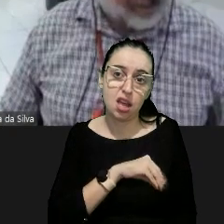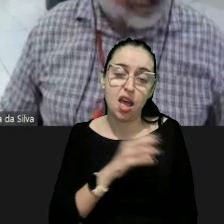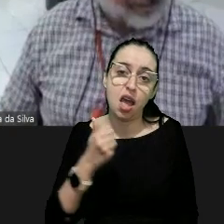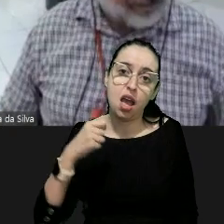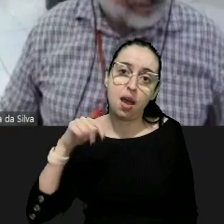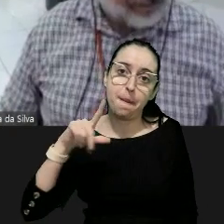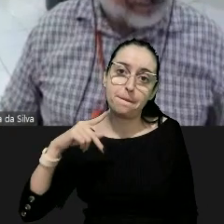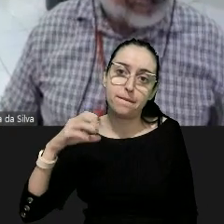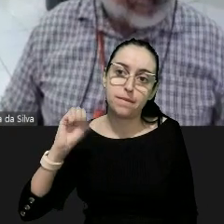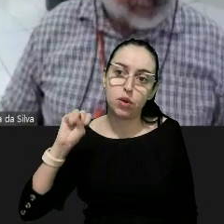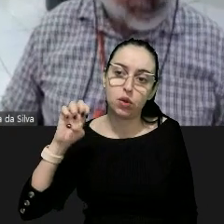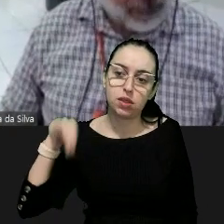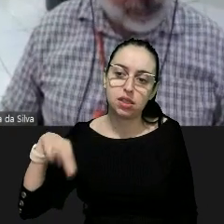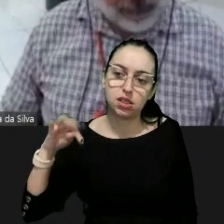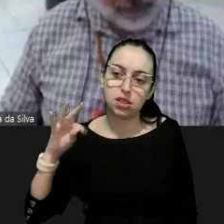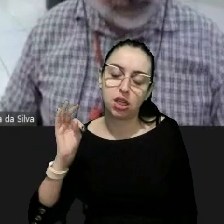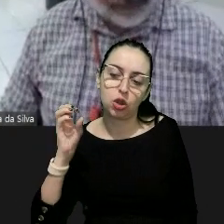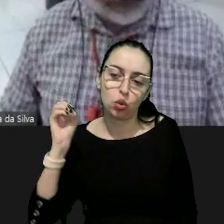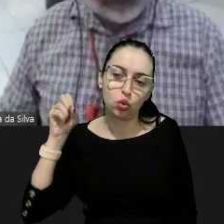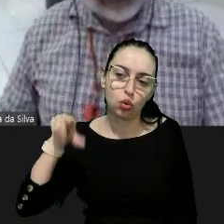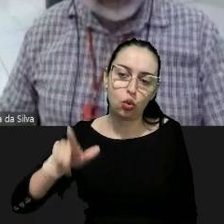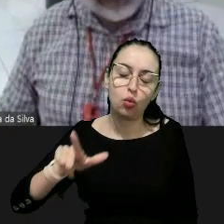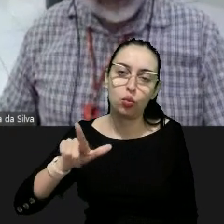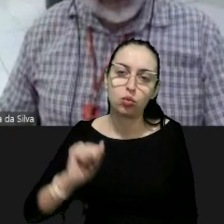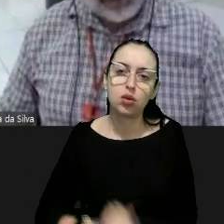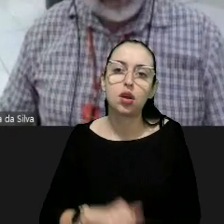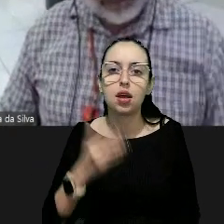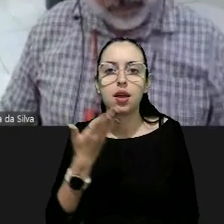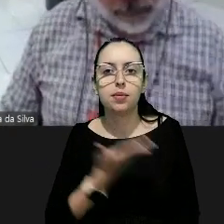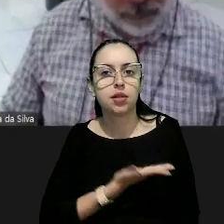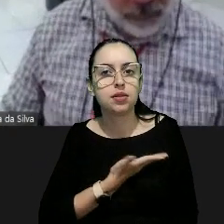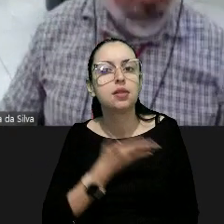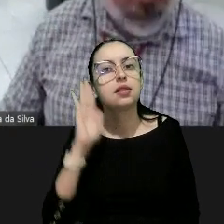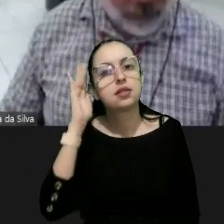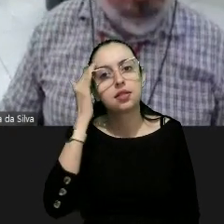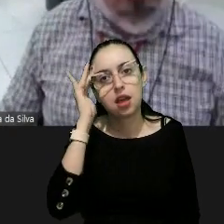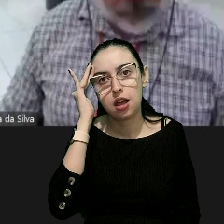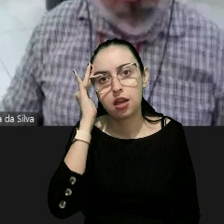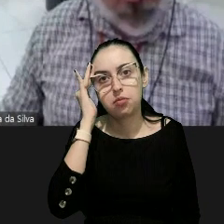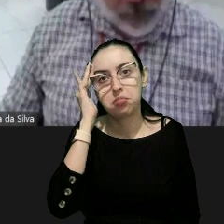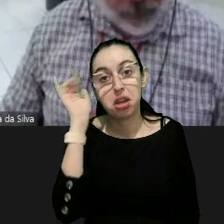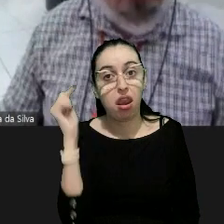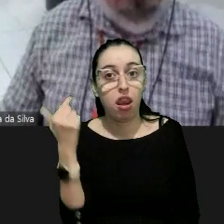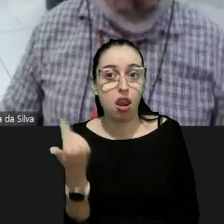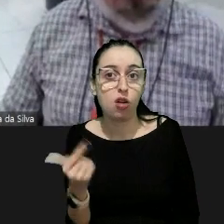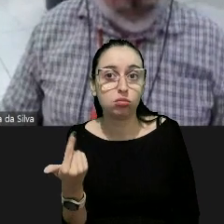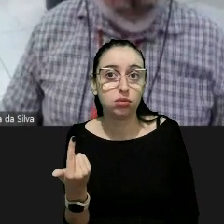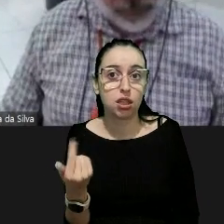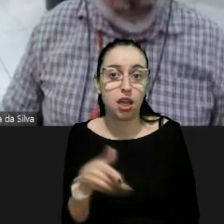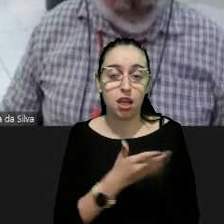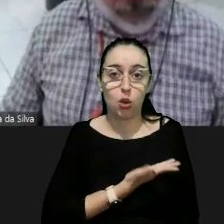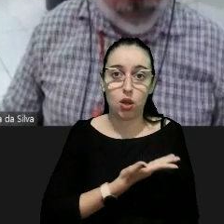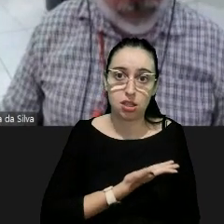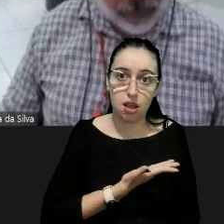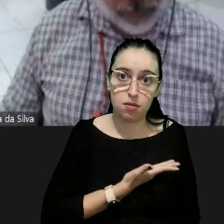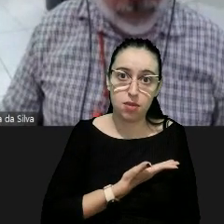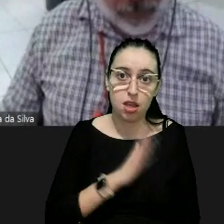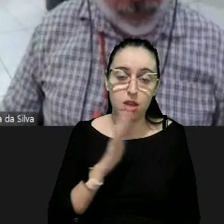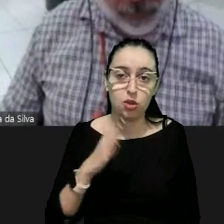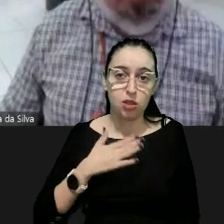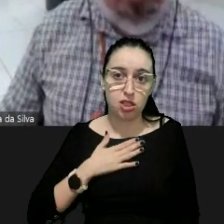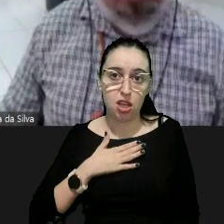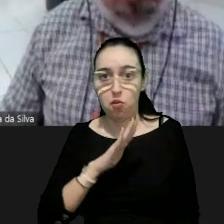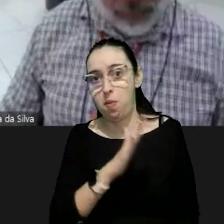aposentou. Então, ele tem que se sentir importante. Meus amigos sabem que sem eles eu não estaria viva aqui agora. Pelo menos não estaria